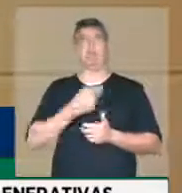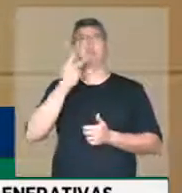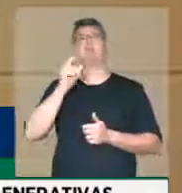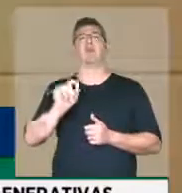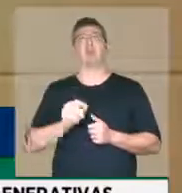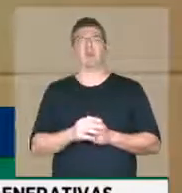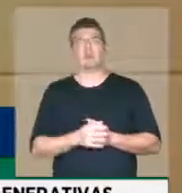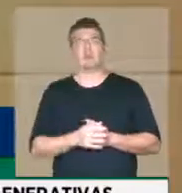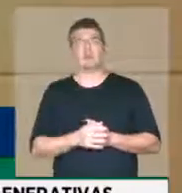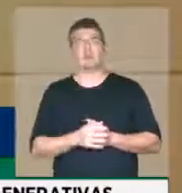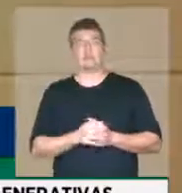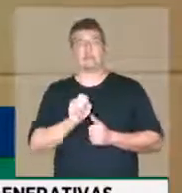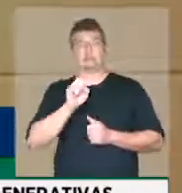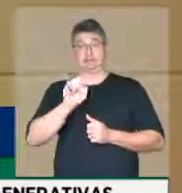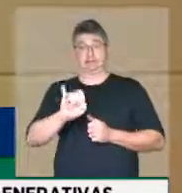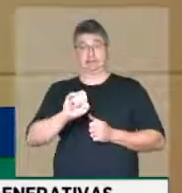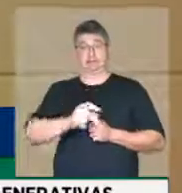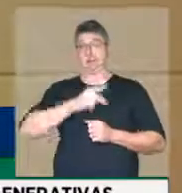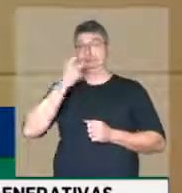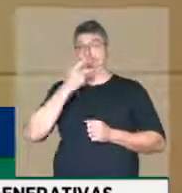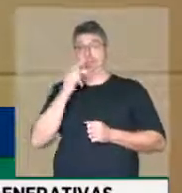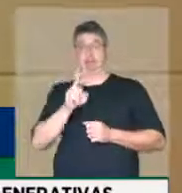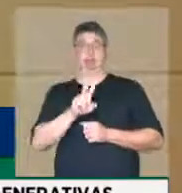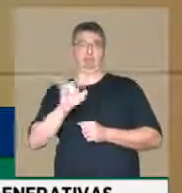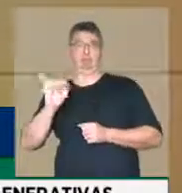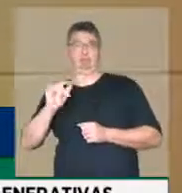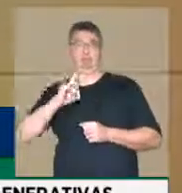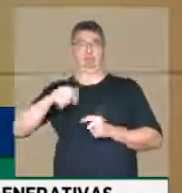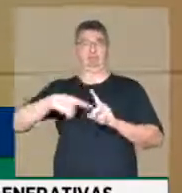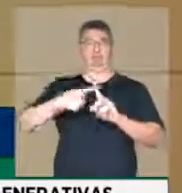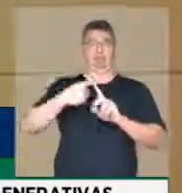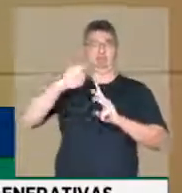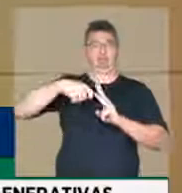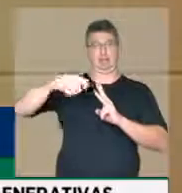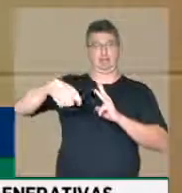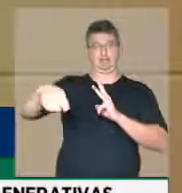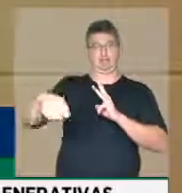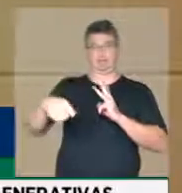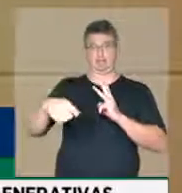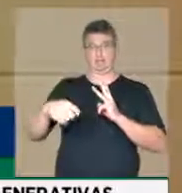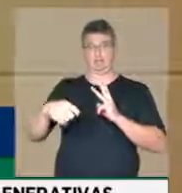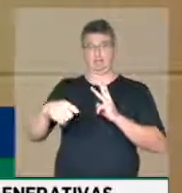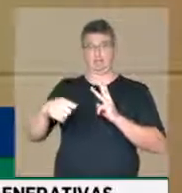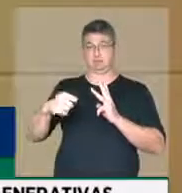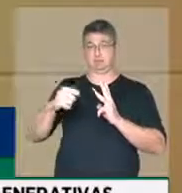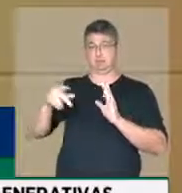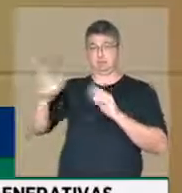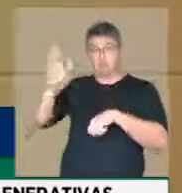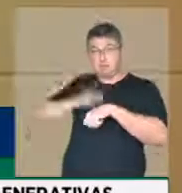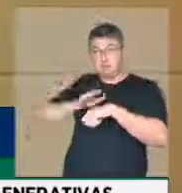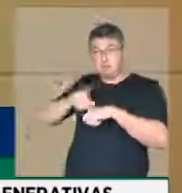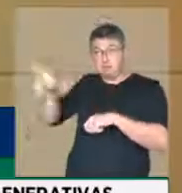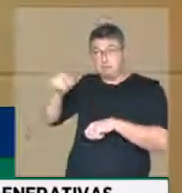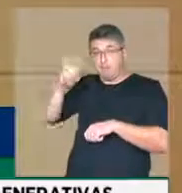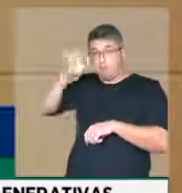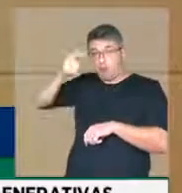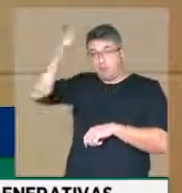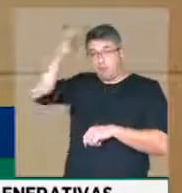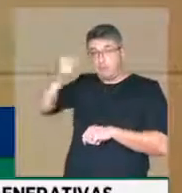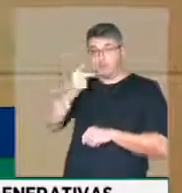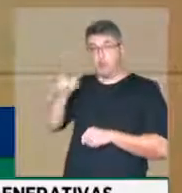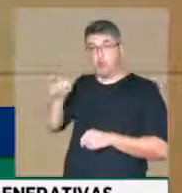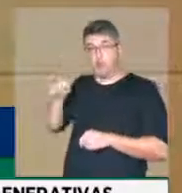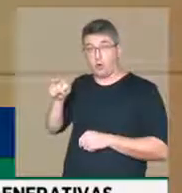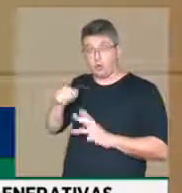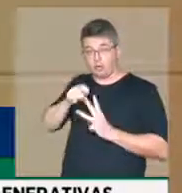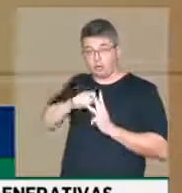disse que, se falarmos que vai ter mais 3 meses, eu estou citando palavras do próprio ministro Guedes,